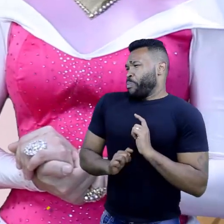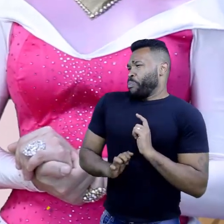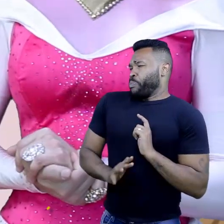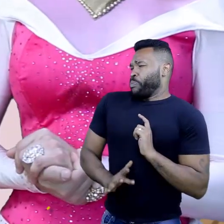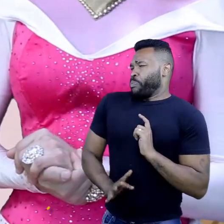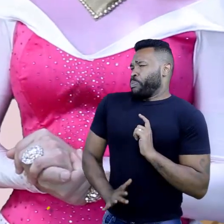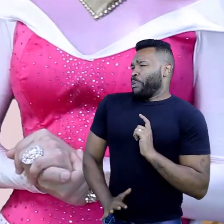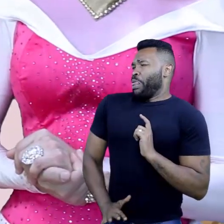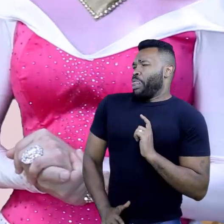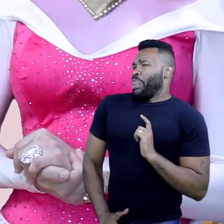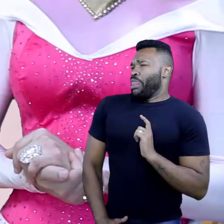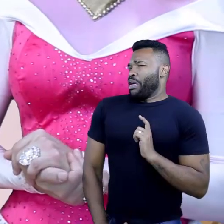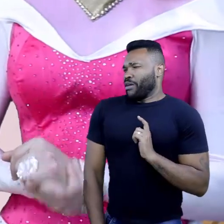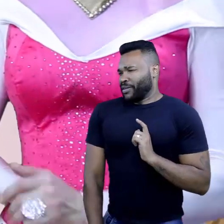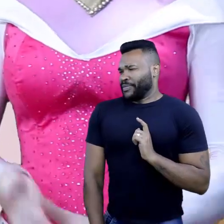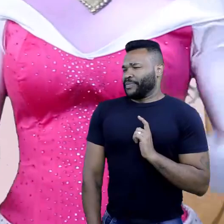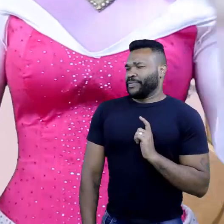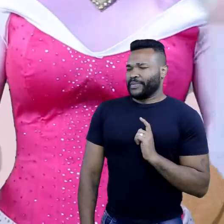Não!